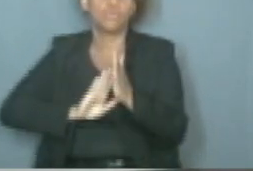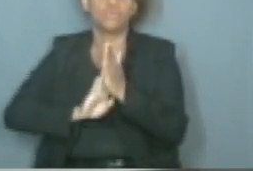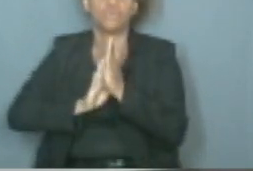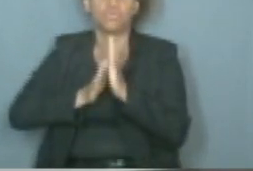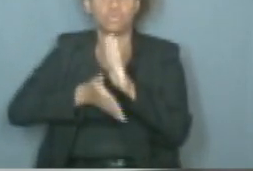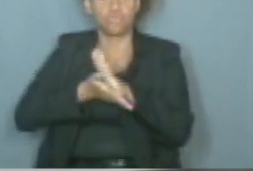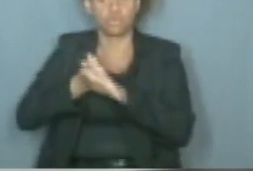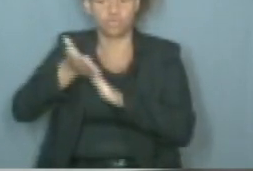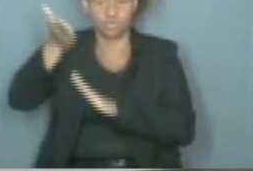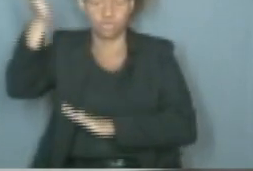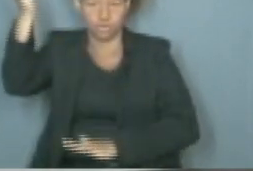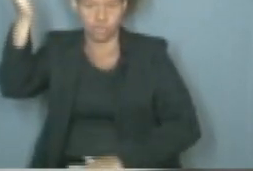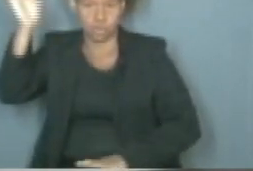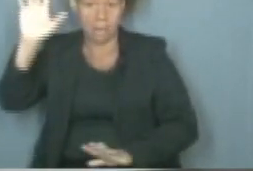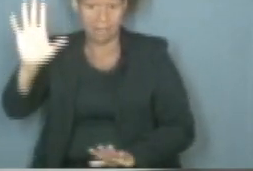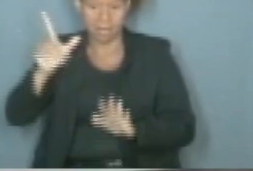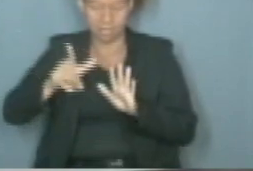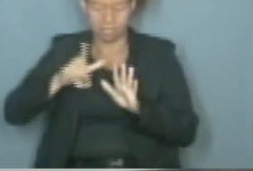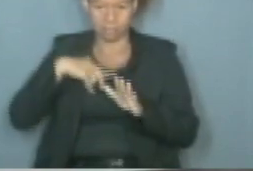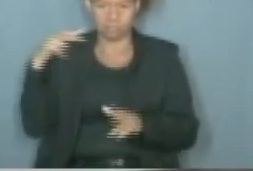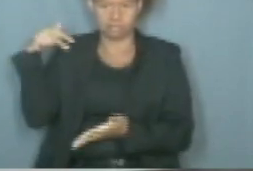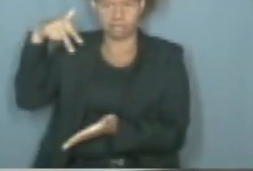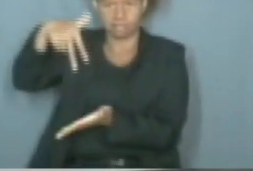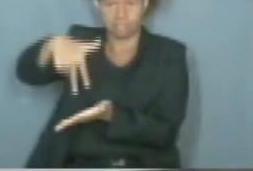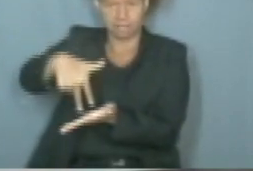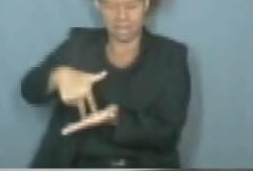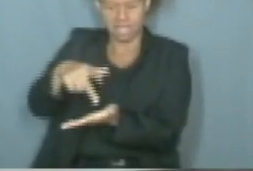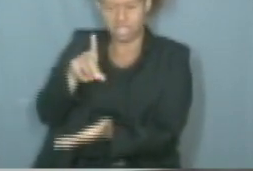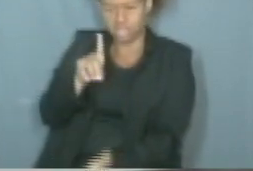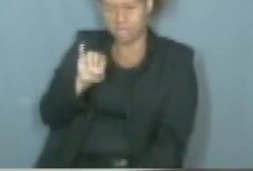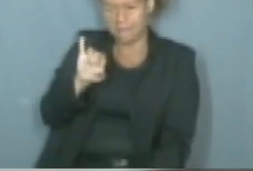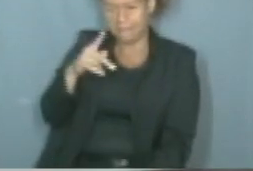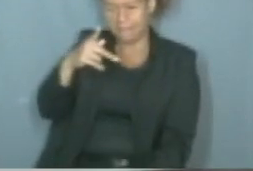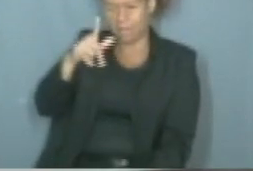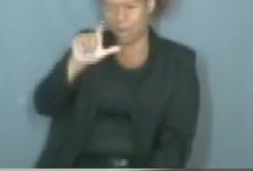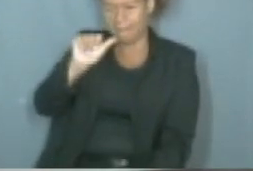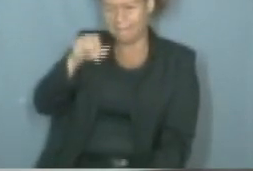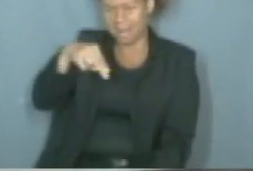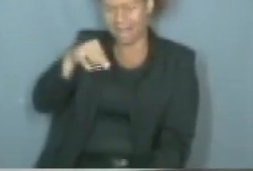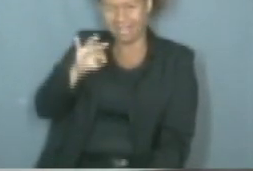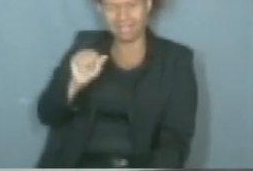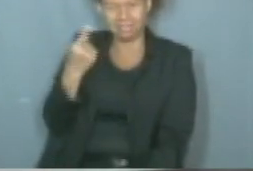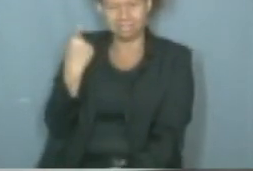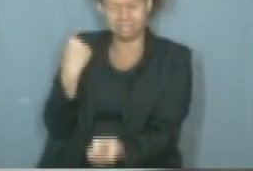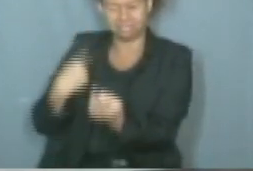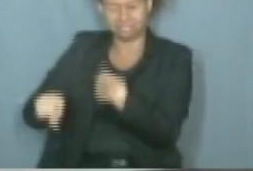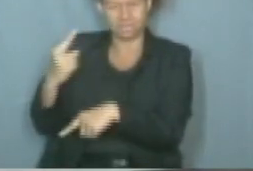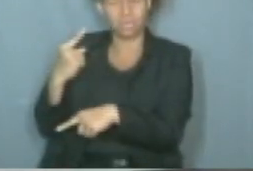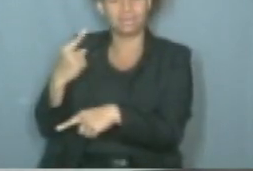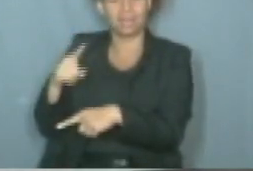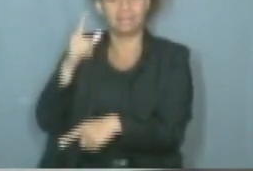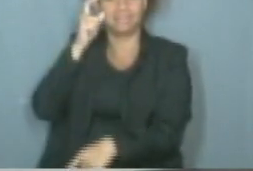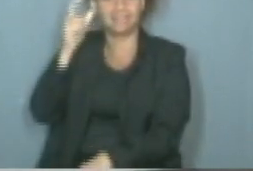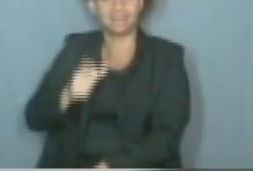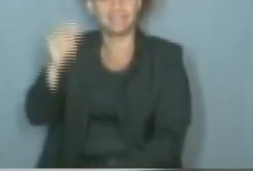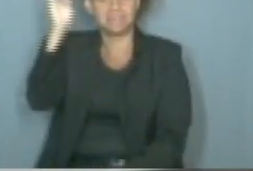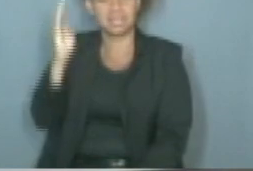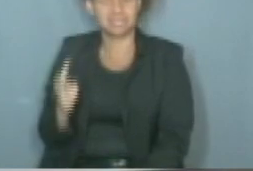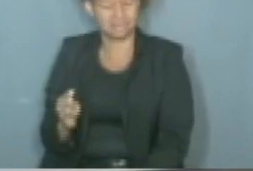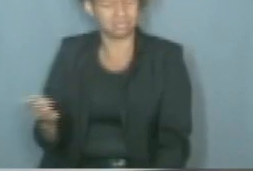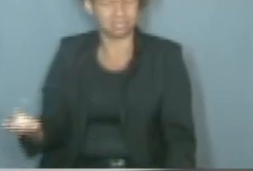um antidiplomata, um diplomata contrário aos interesses nacionais,